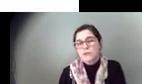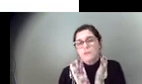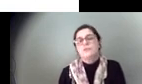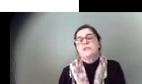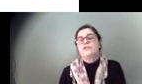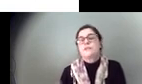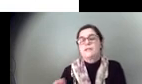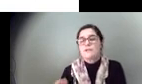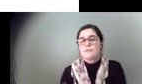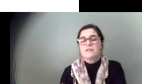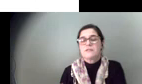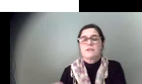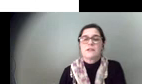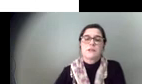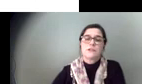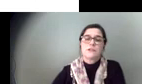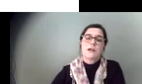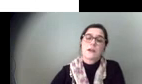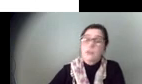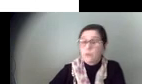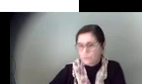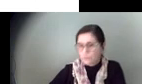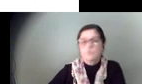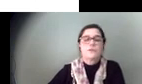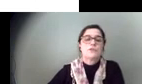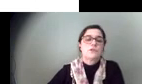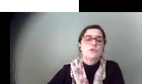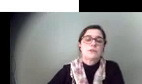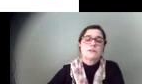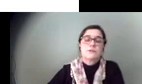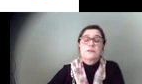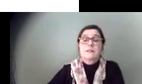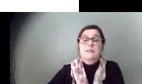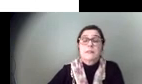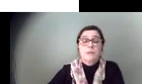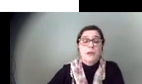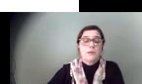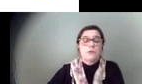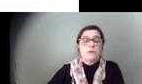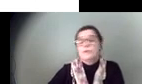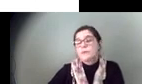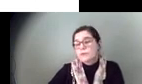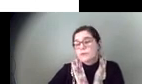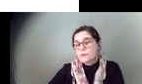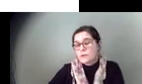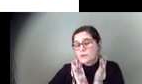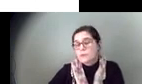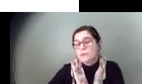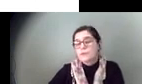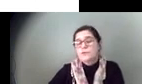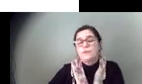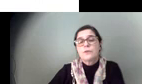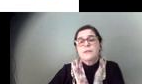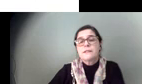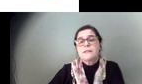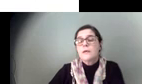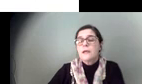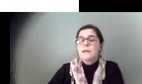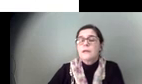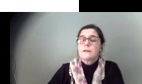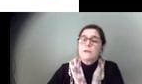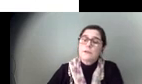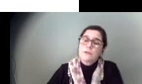com a diretoria de ensino, especificamente aqui com os professores de educação física. Nós tivemos os nossos encontros de